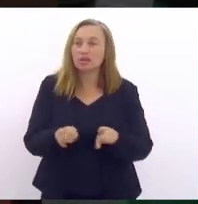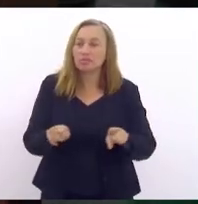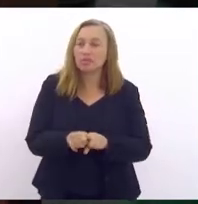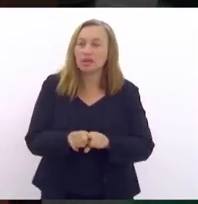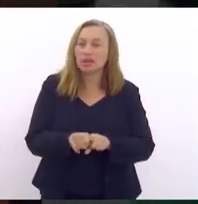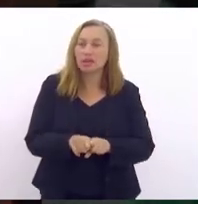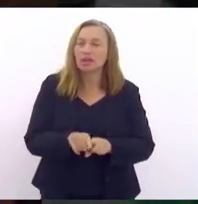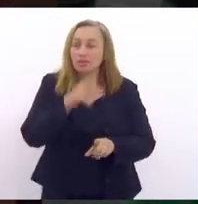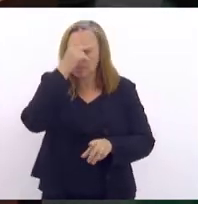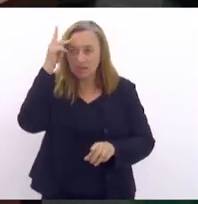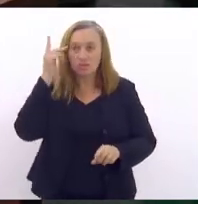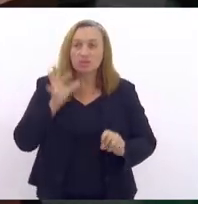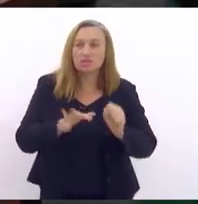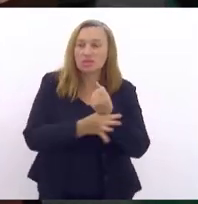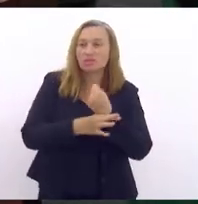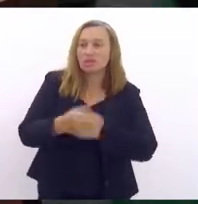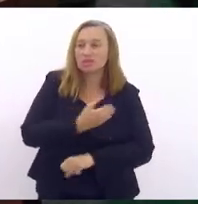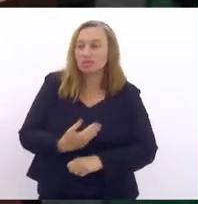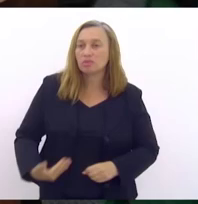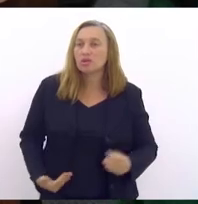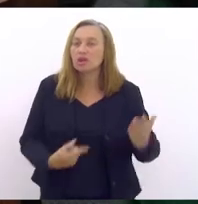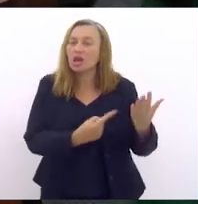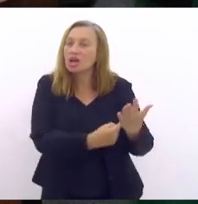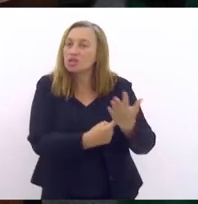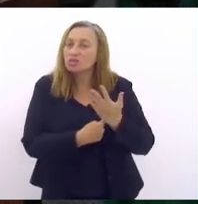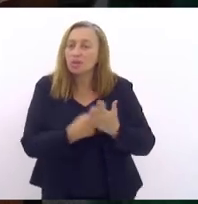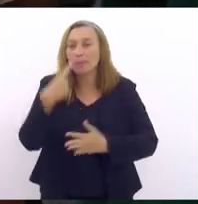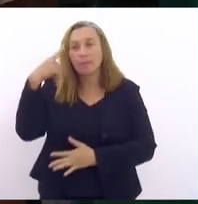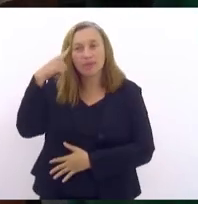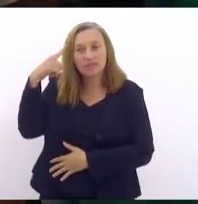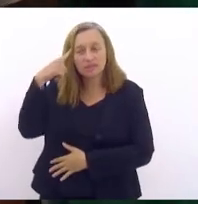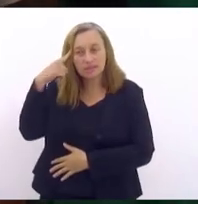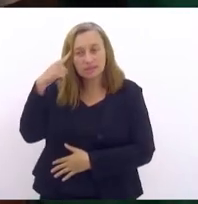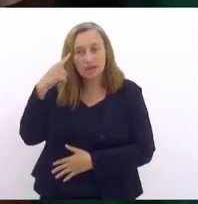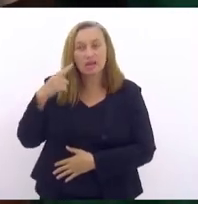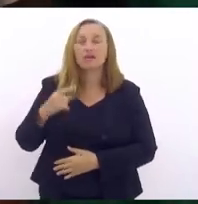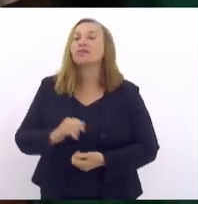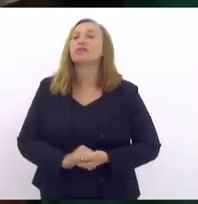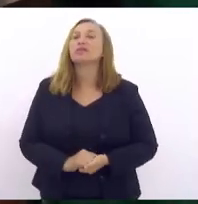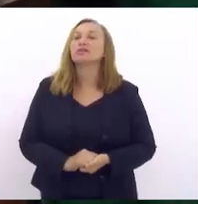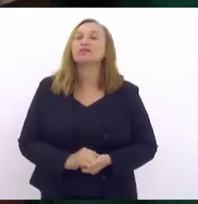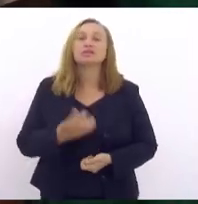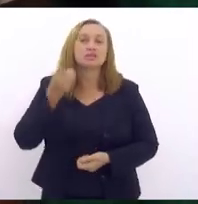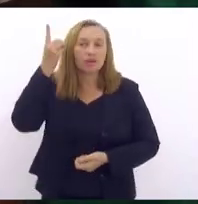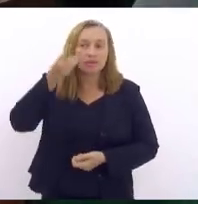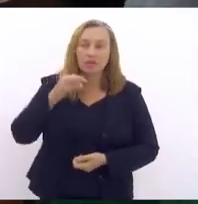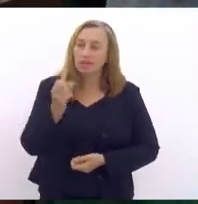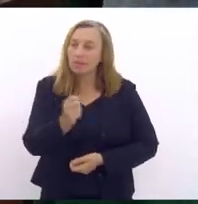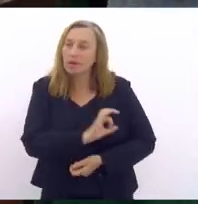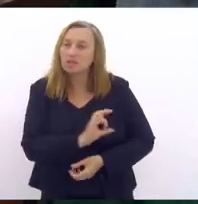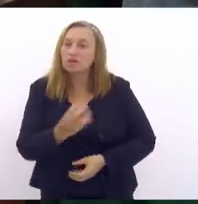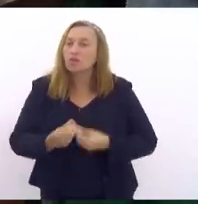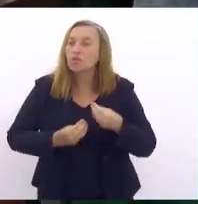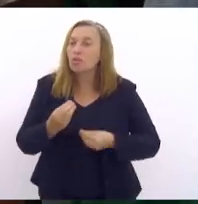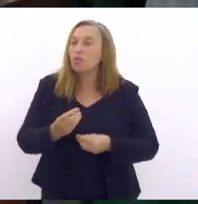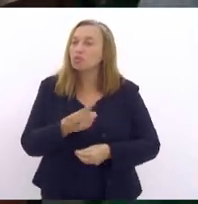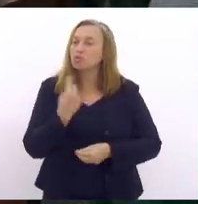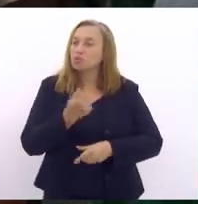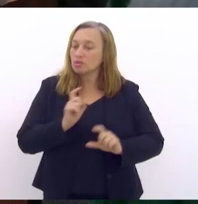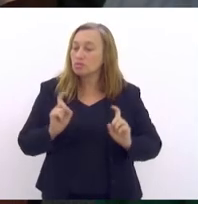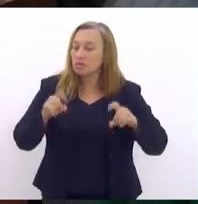pública que nos ajuda a pensar, deputada Marta Rocha e deputado Márcio Galberto, de que forma o nosso mandato